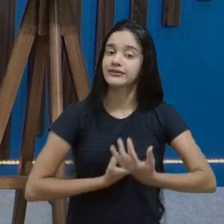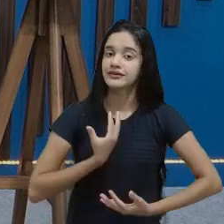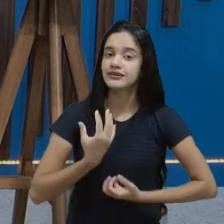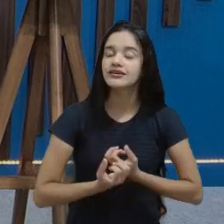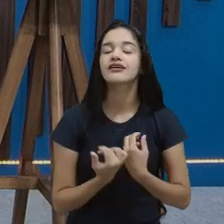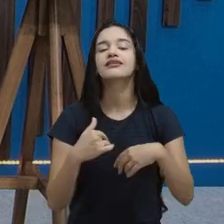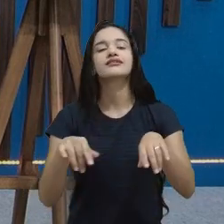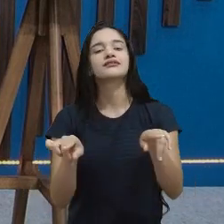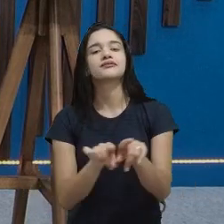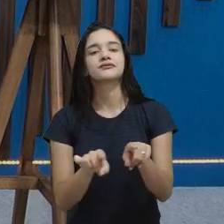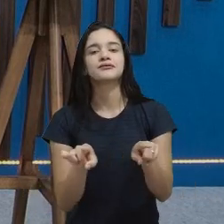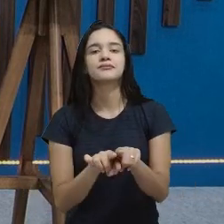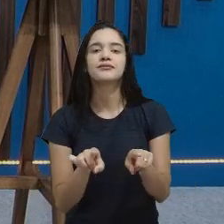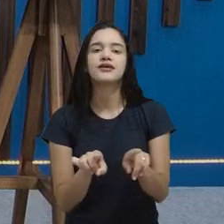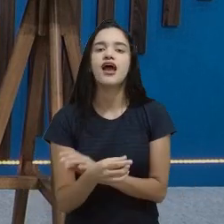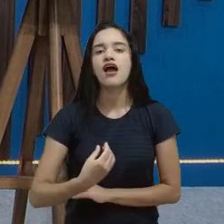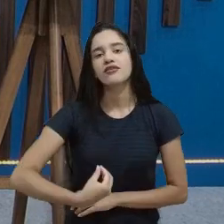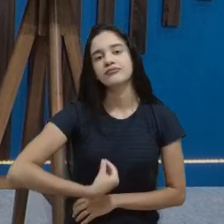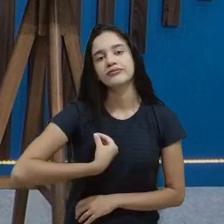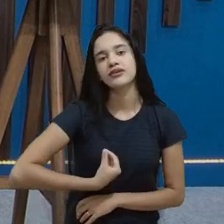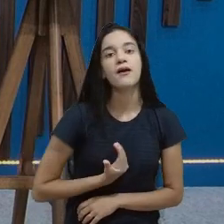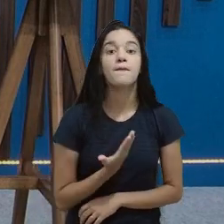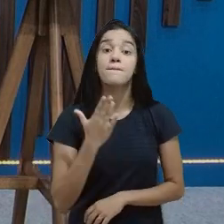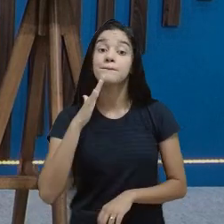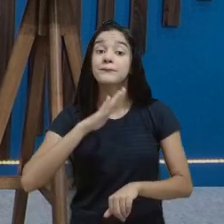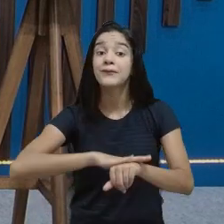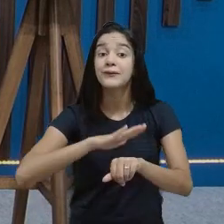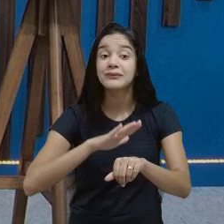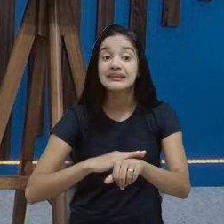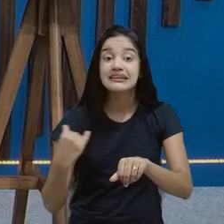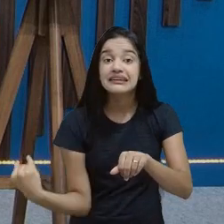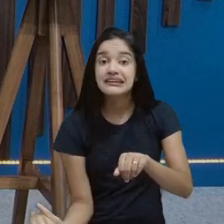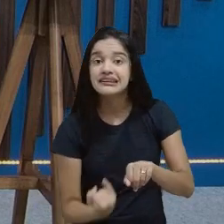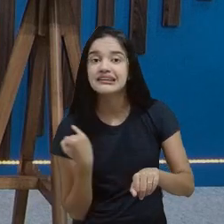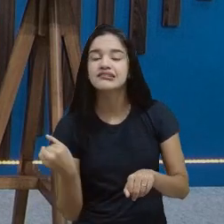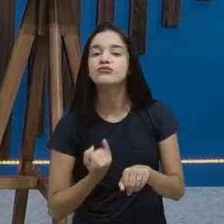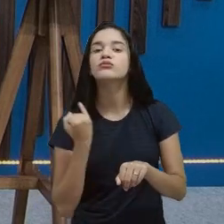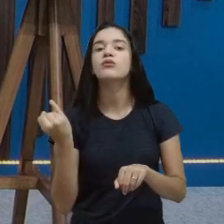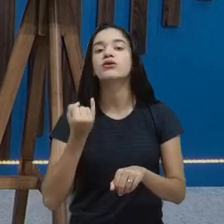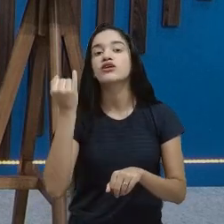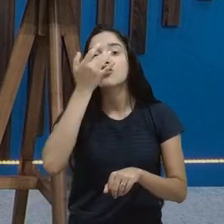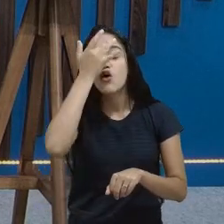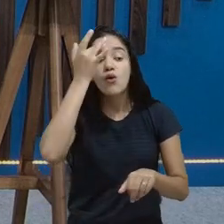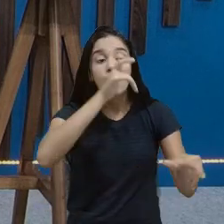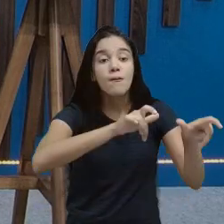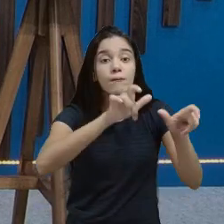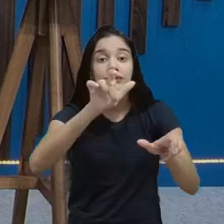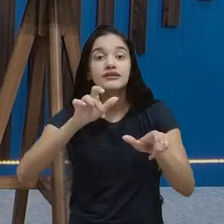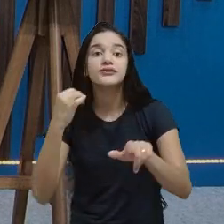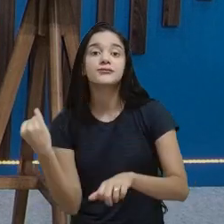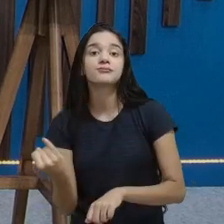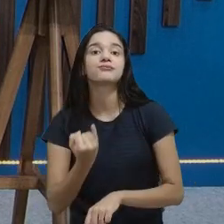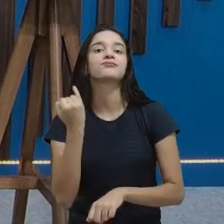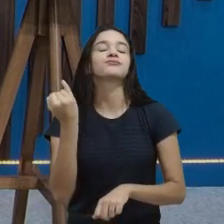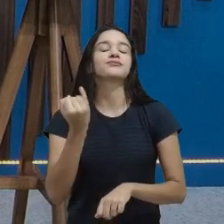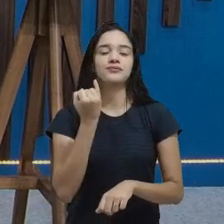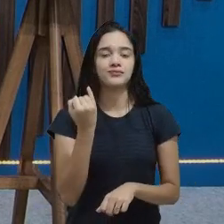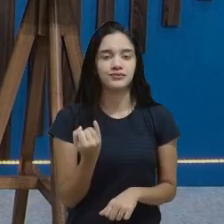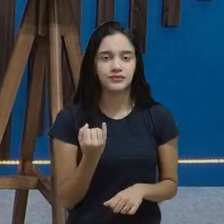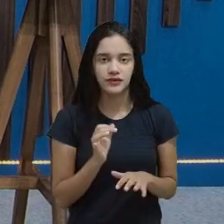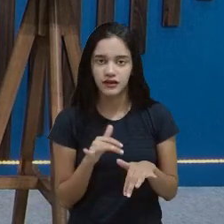Poesia também é vivenciar momentos importantes com pessoas importantes.